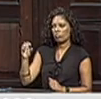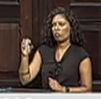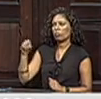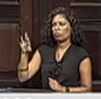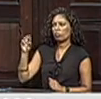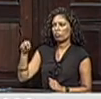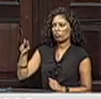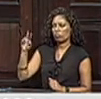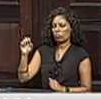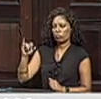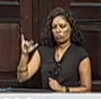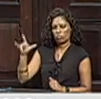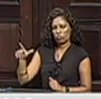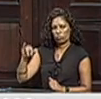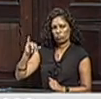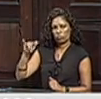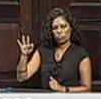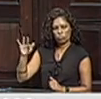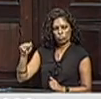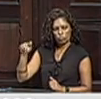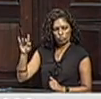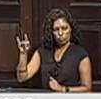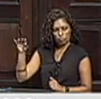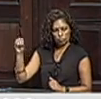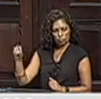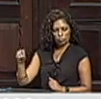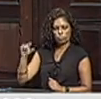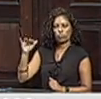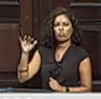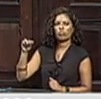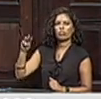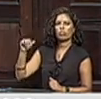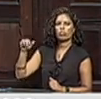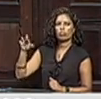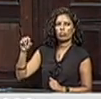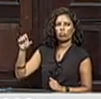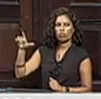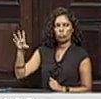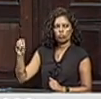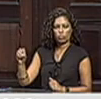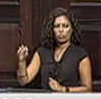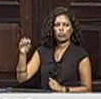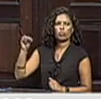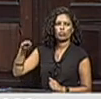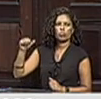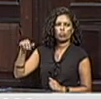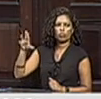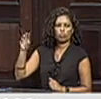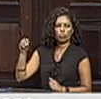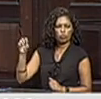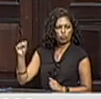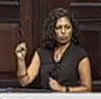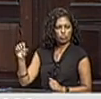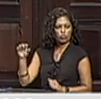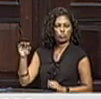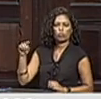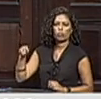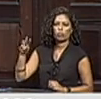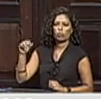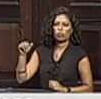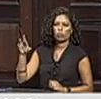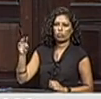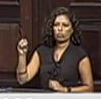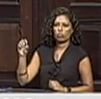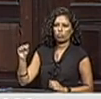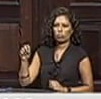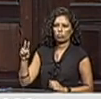Jairo, Dica, Fábio Silva, Iranildo Campos, Marcelo Simão, Marcos Abraão, Marcos Miller, Marcos Vinícius presente vai